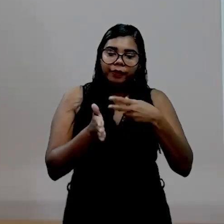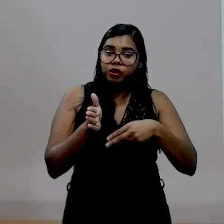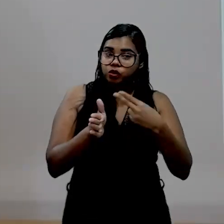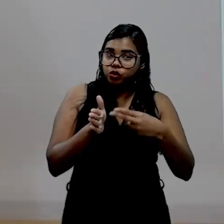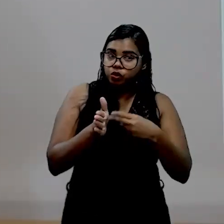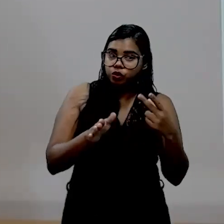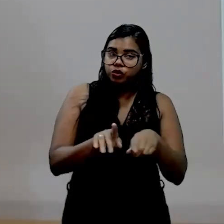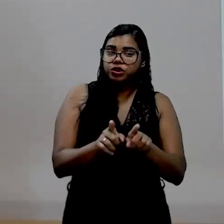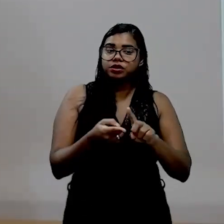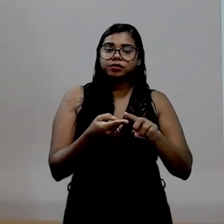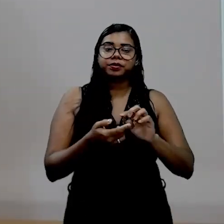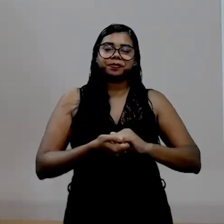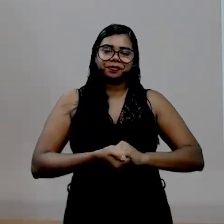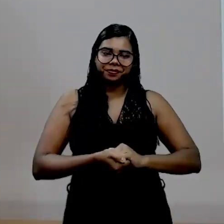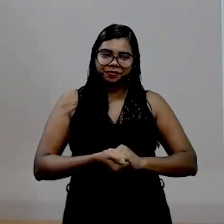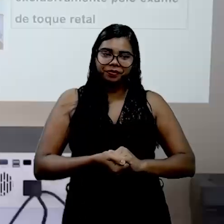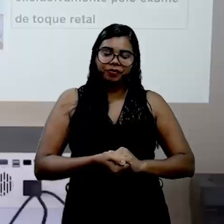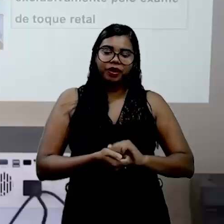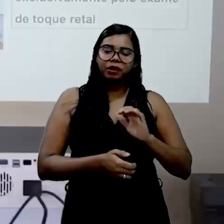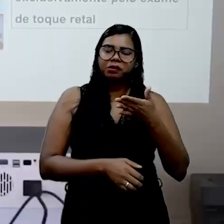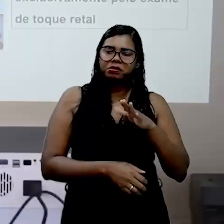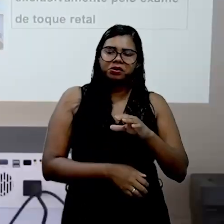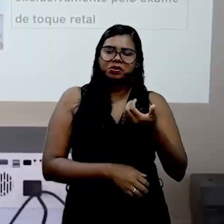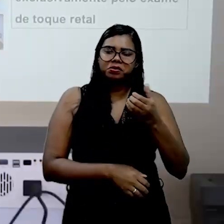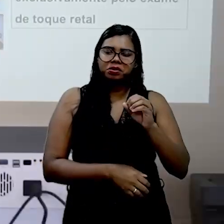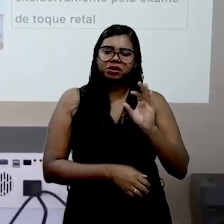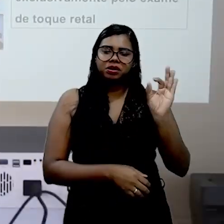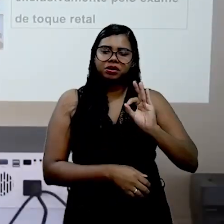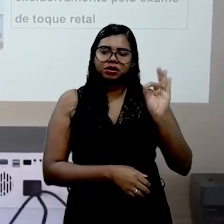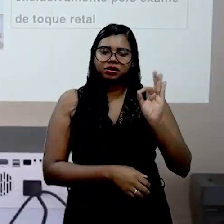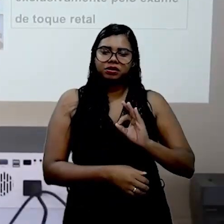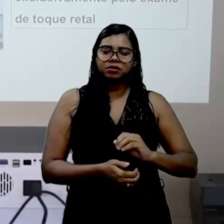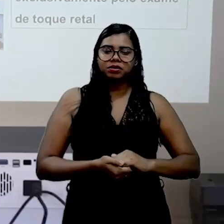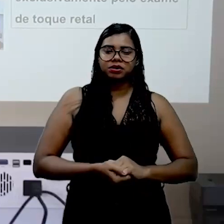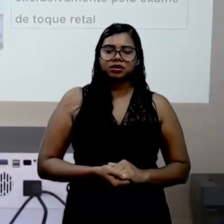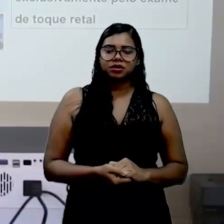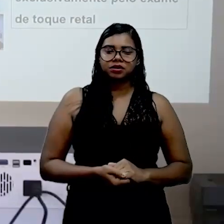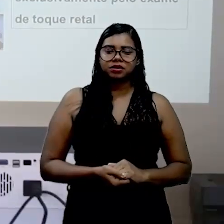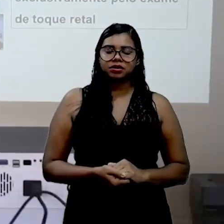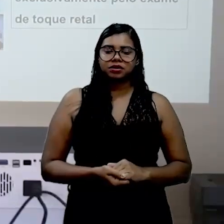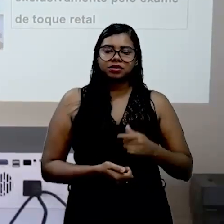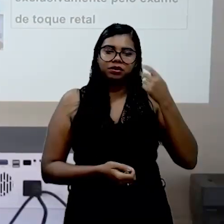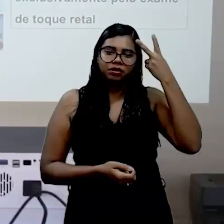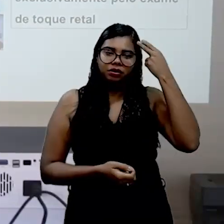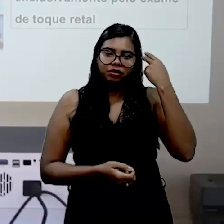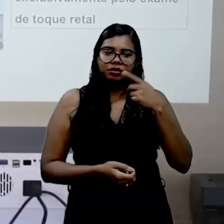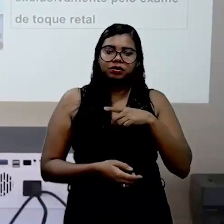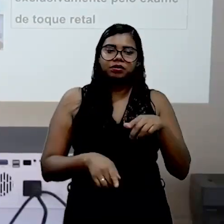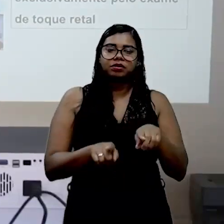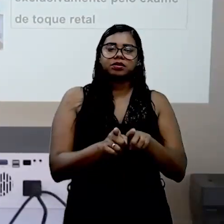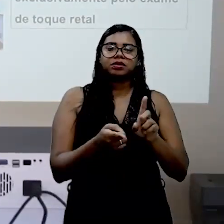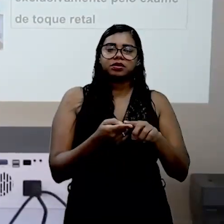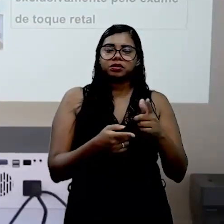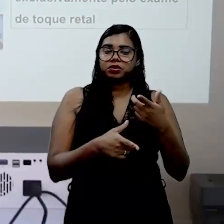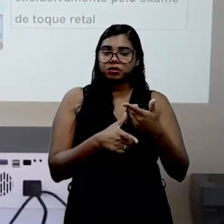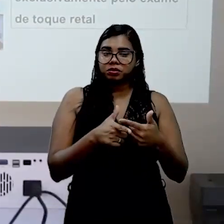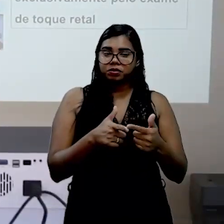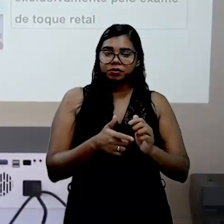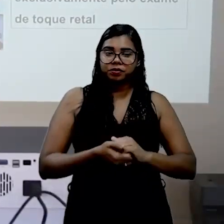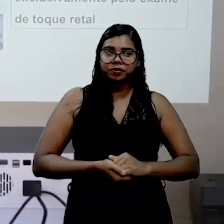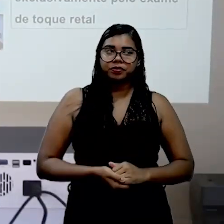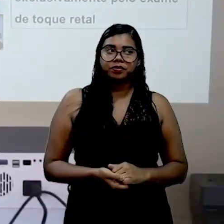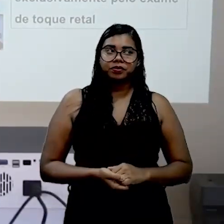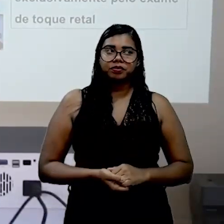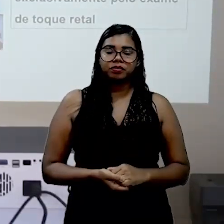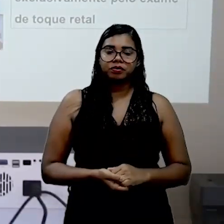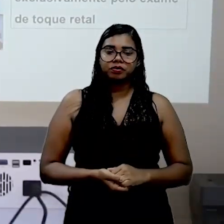né? Então, apenas 10%. Então, você convive normalmente com sua hiperplasia sem nenhum problema. Né? É